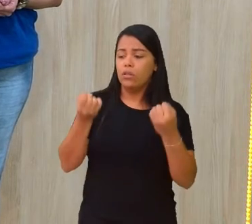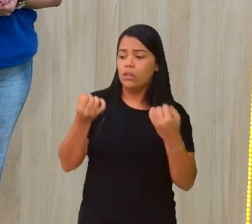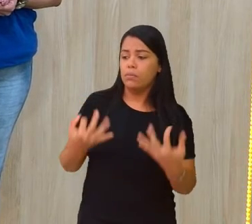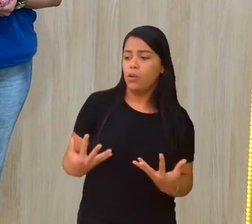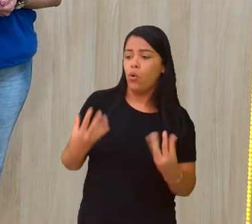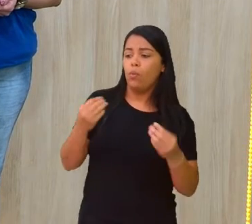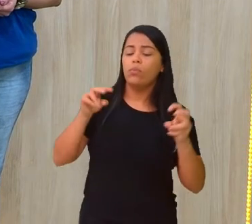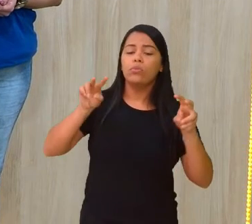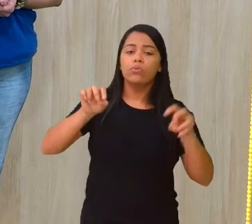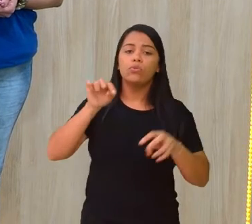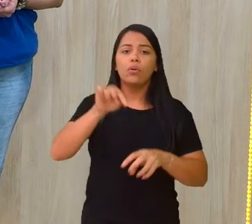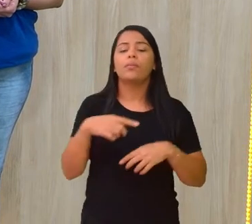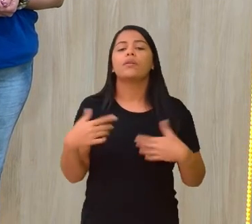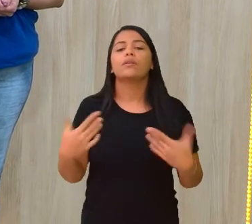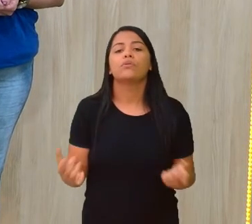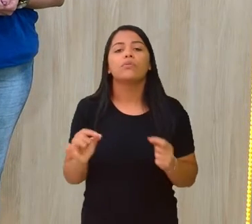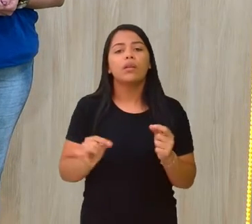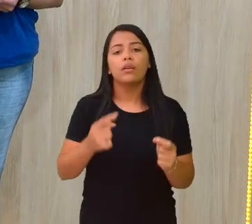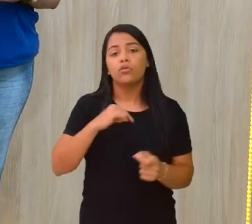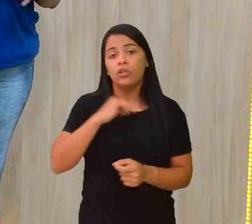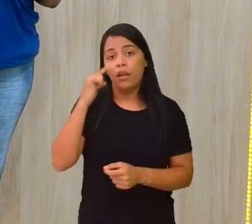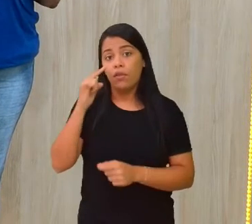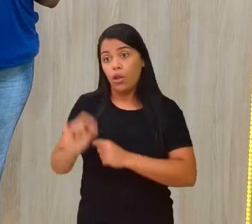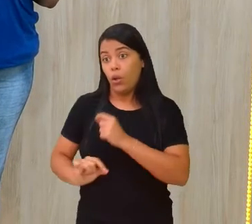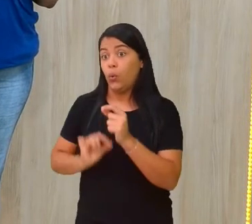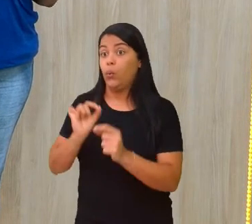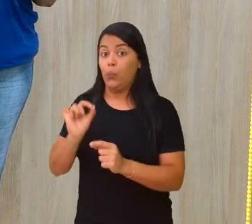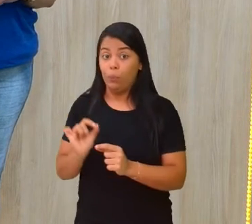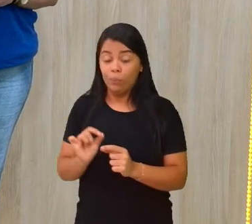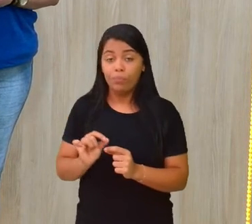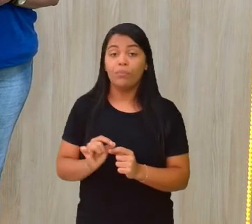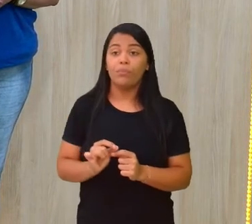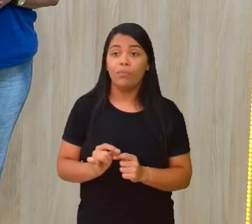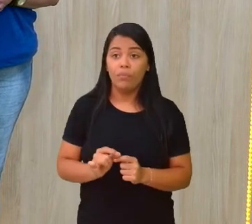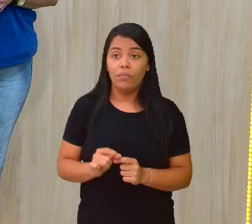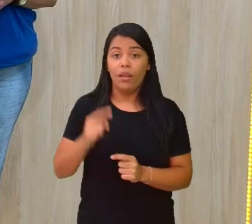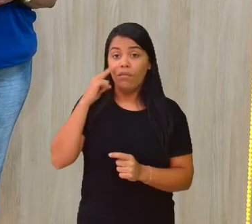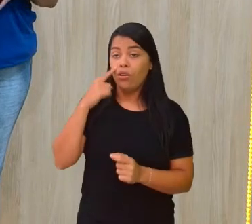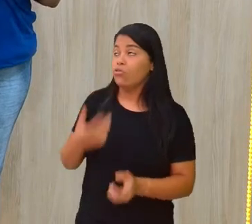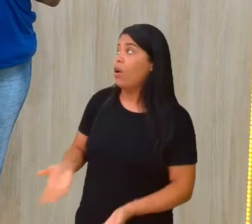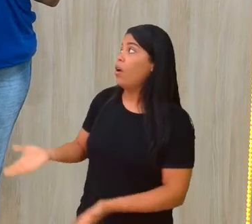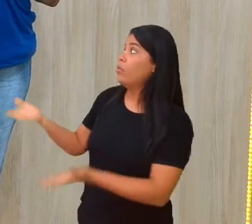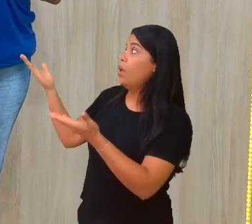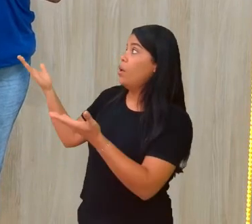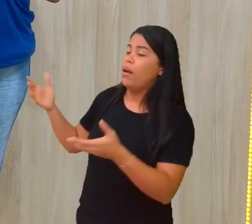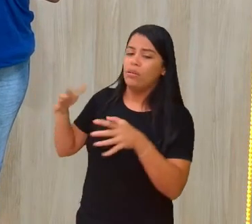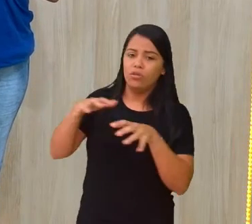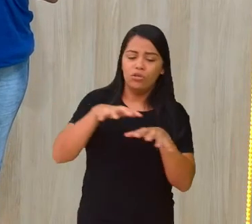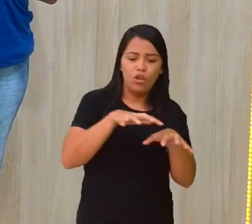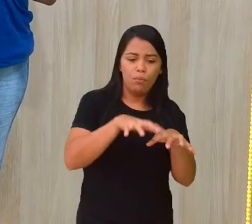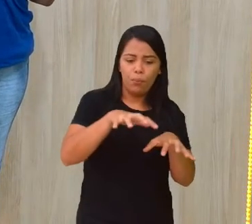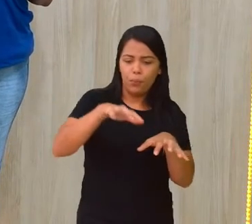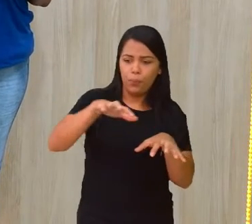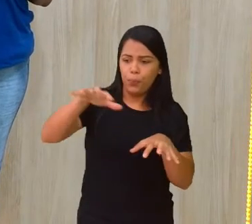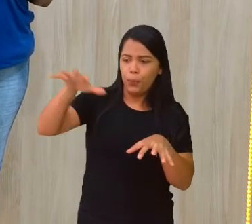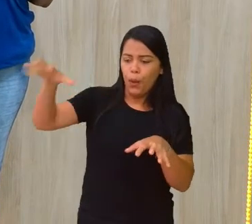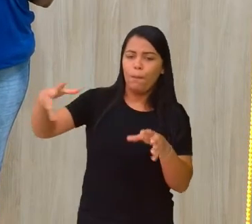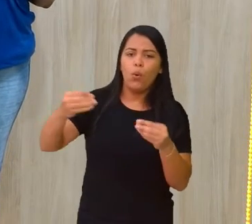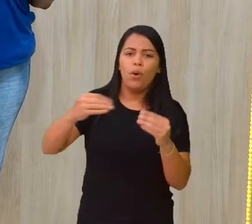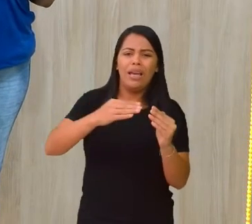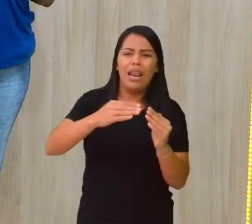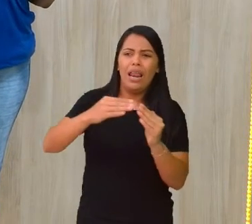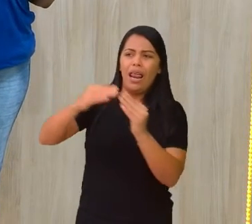Porque a gente está vendo aí um aglomerado, né, de casas no morro, né,